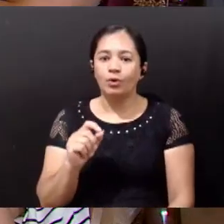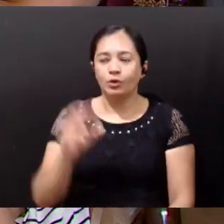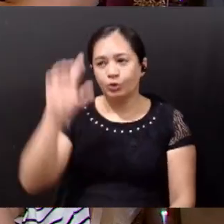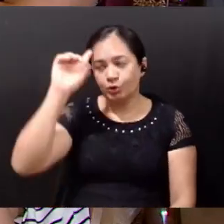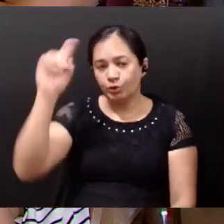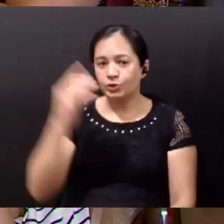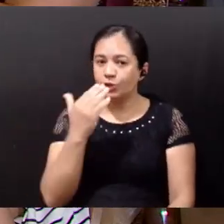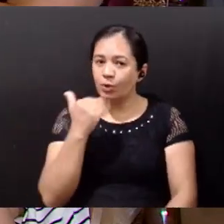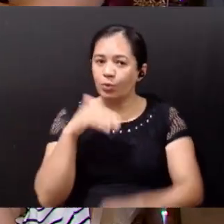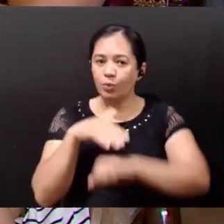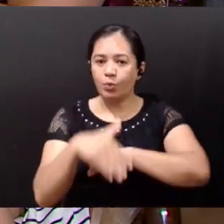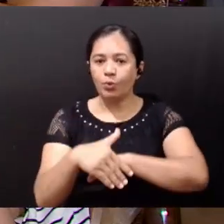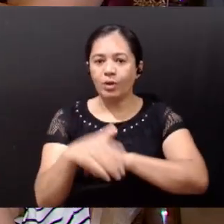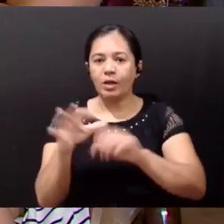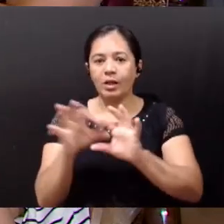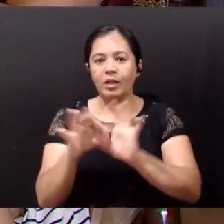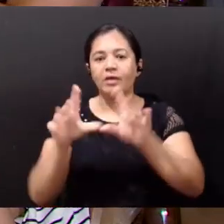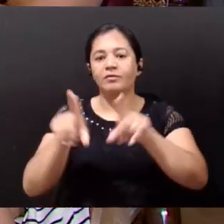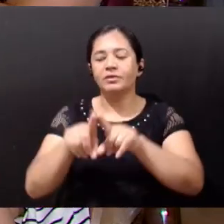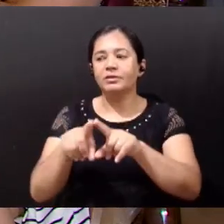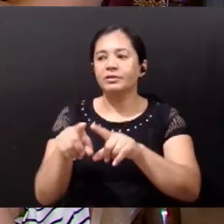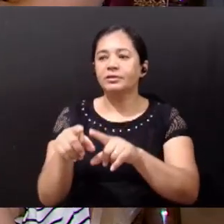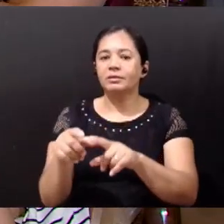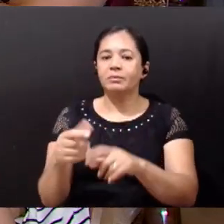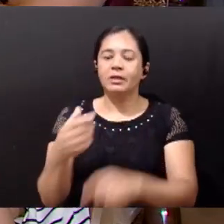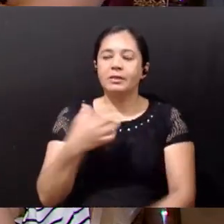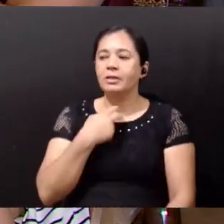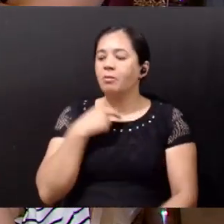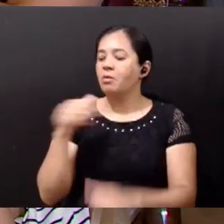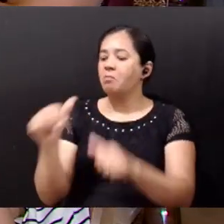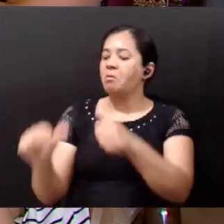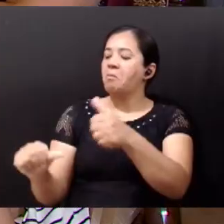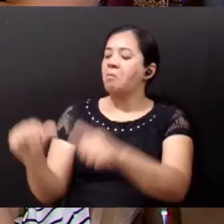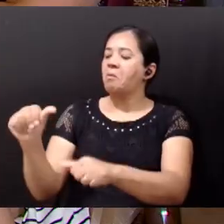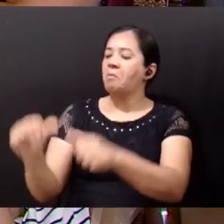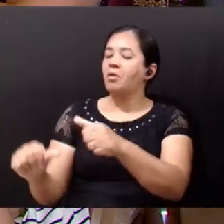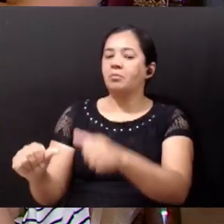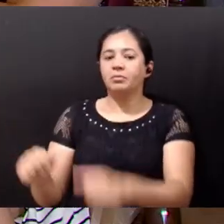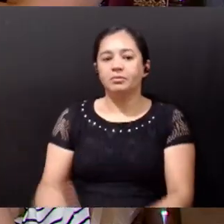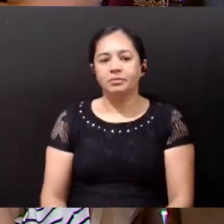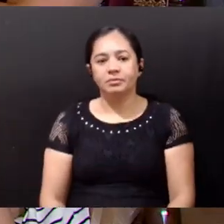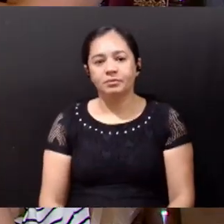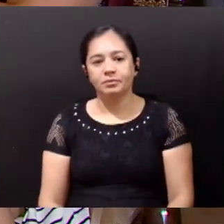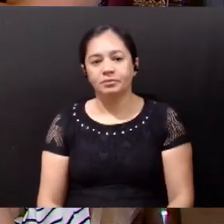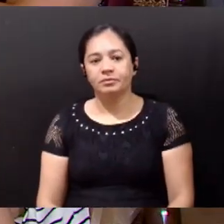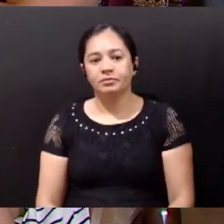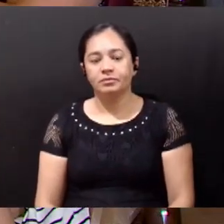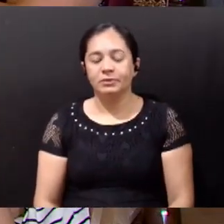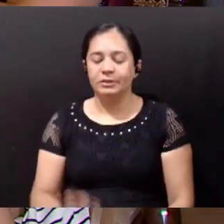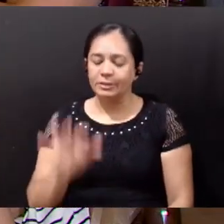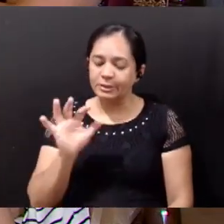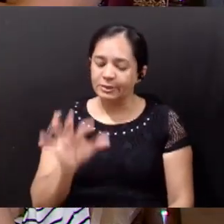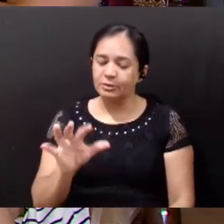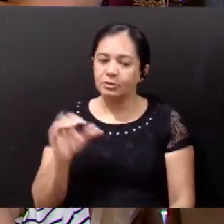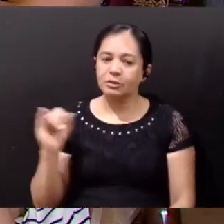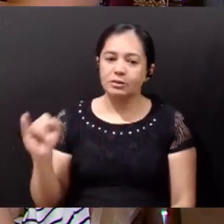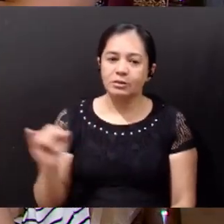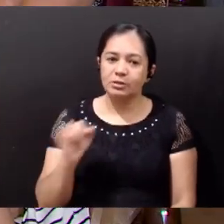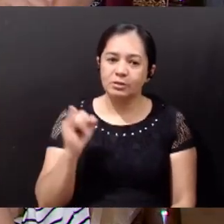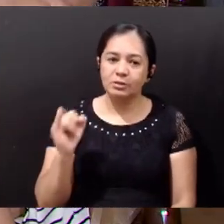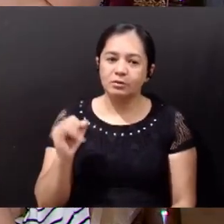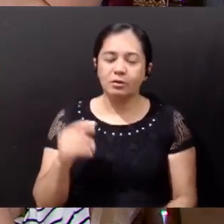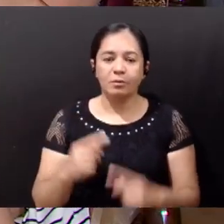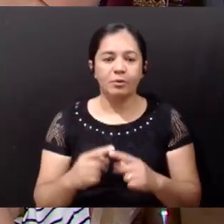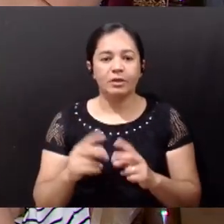livre também de julgamentos, né? Como que é isso para vocês? Esse é um ponto importante, porque sempre aparecem